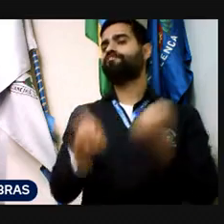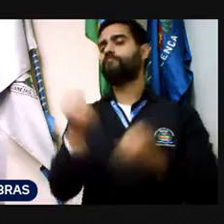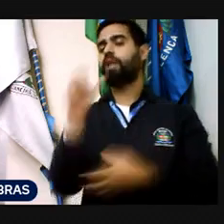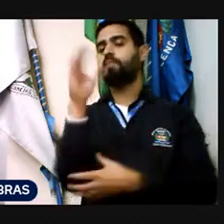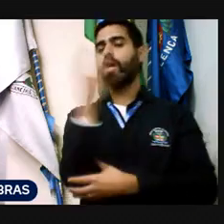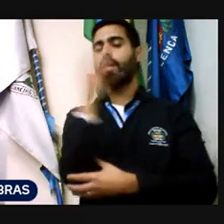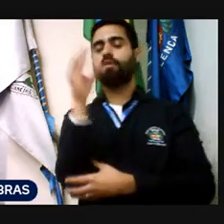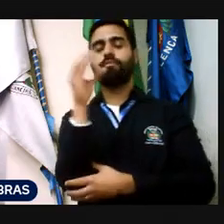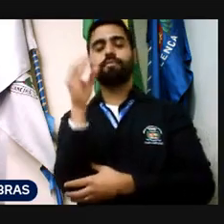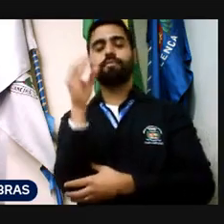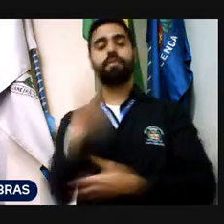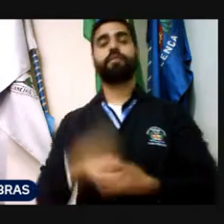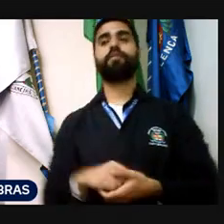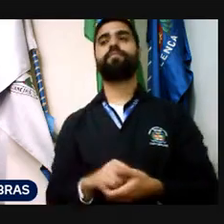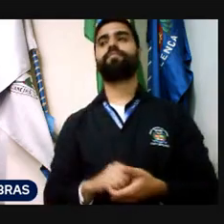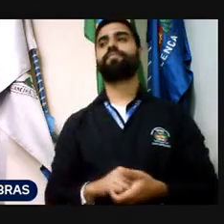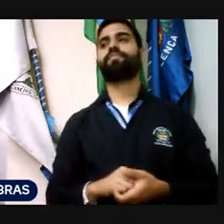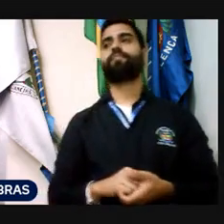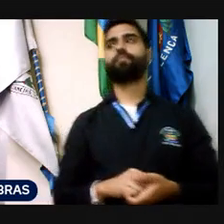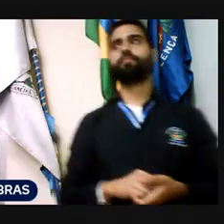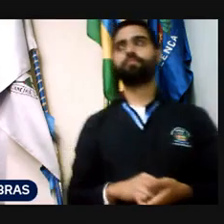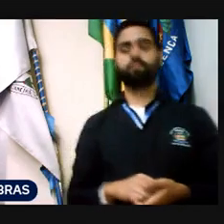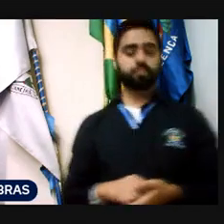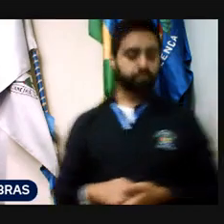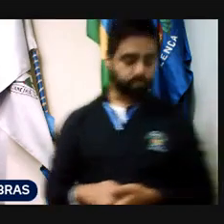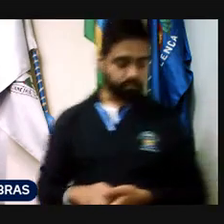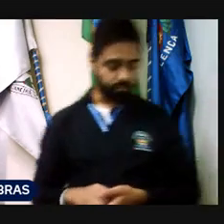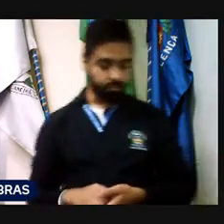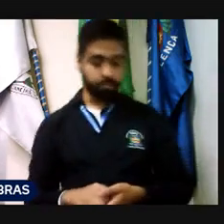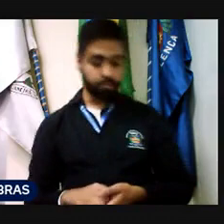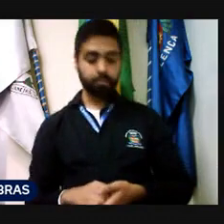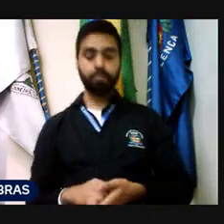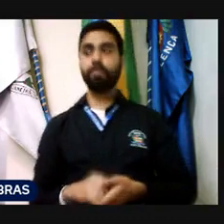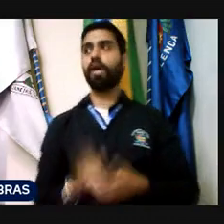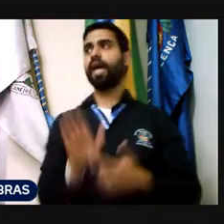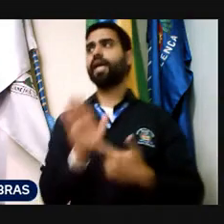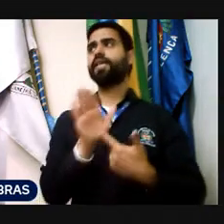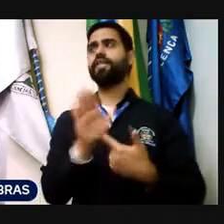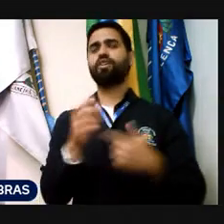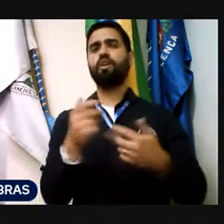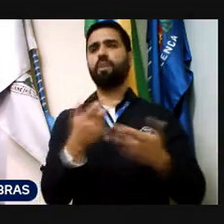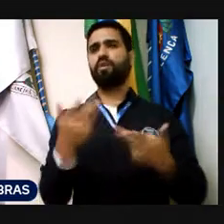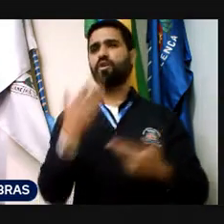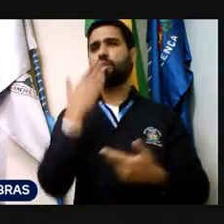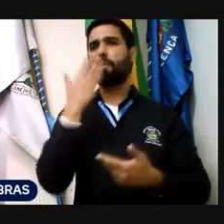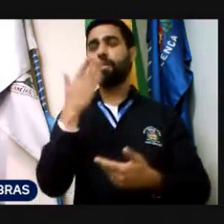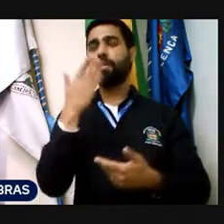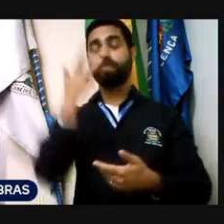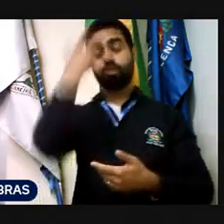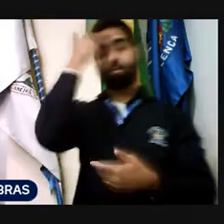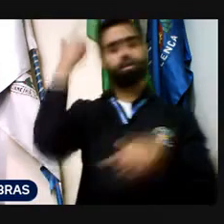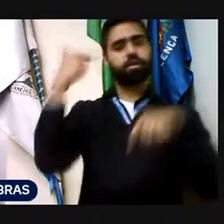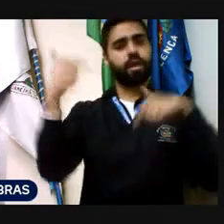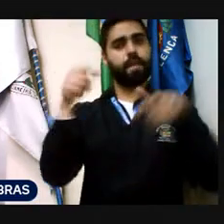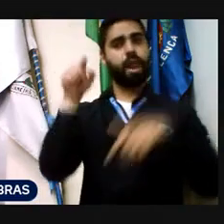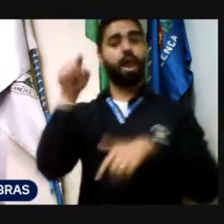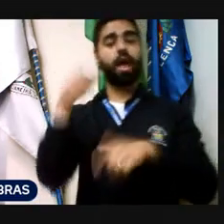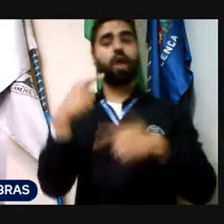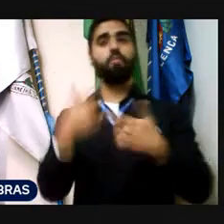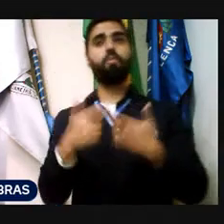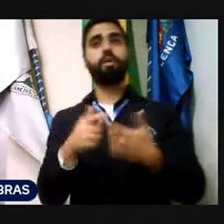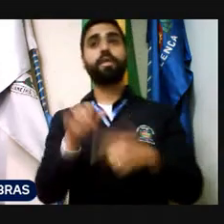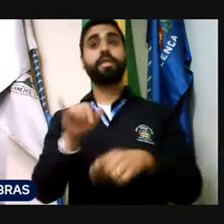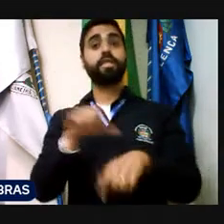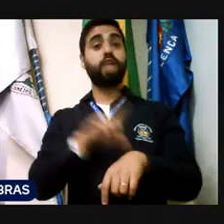do Distrito de Barão de Paraná. Justificativa. Tal indicação é uma reivindicação dos funcionários, já que após